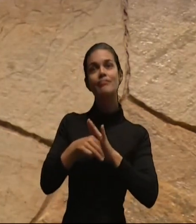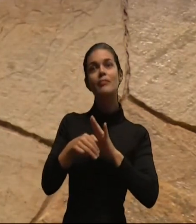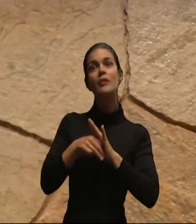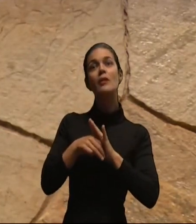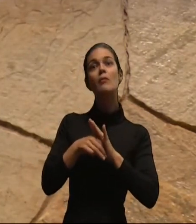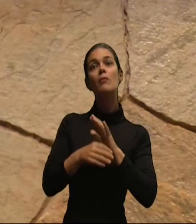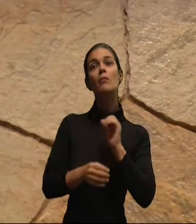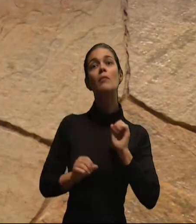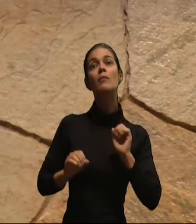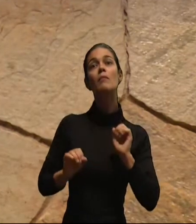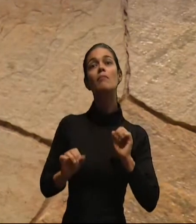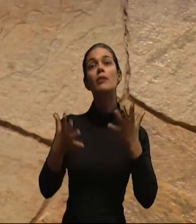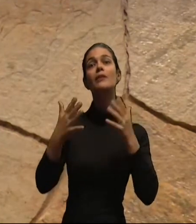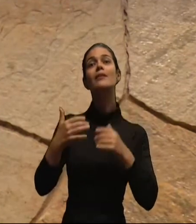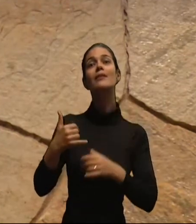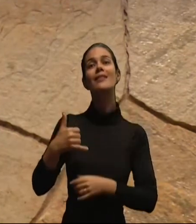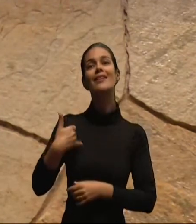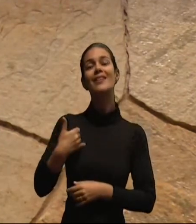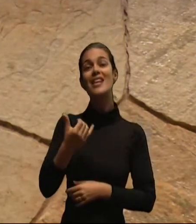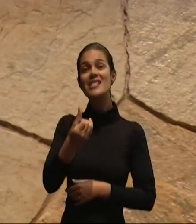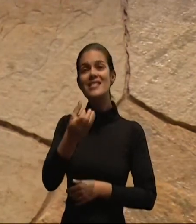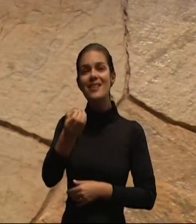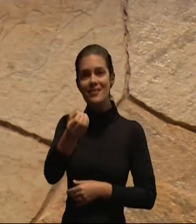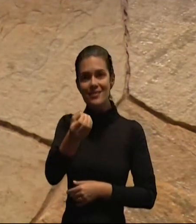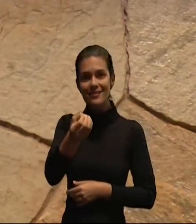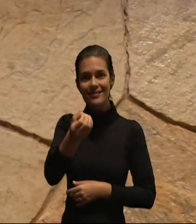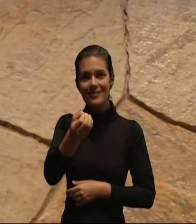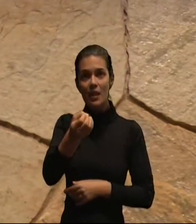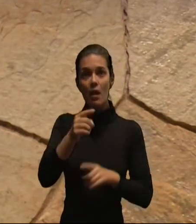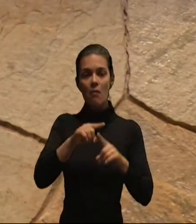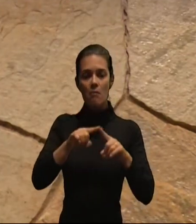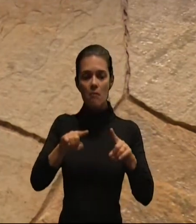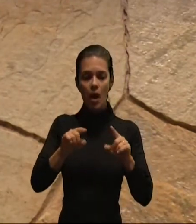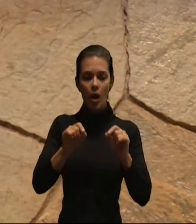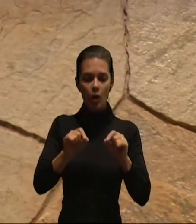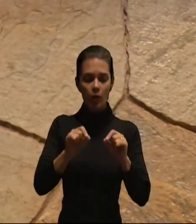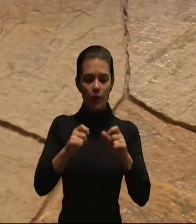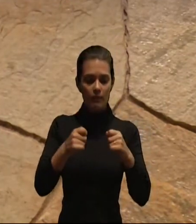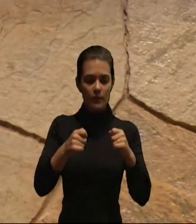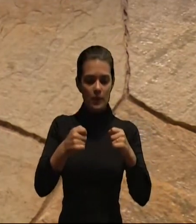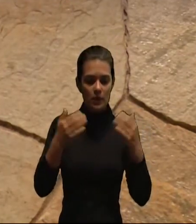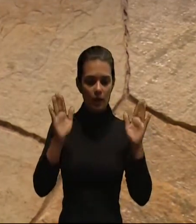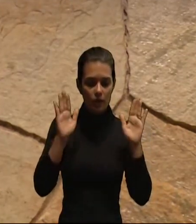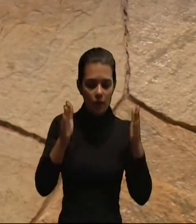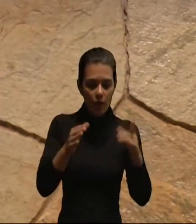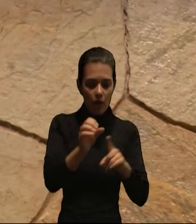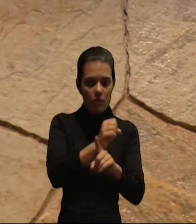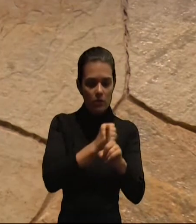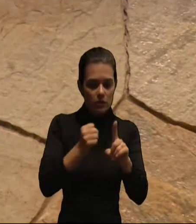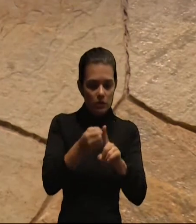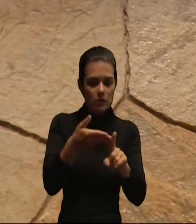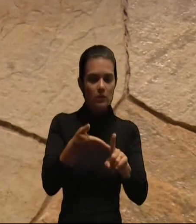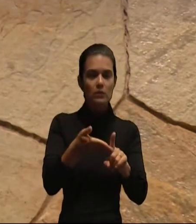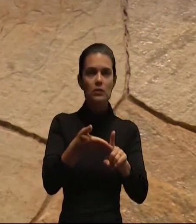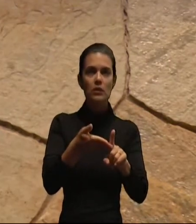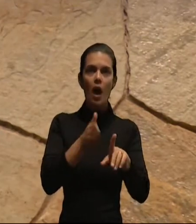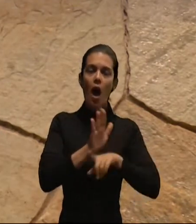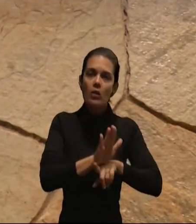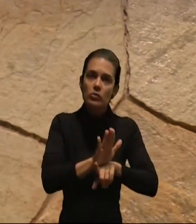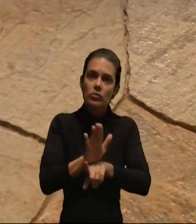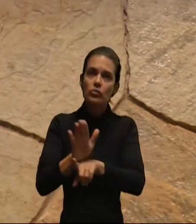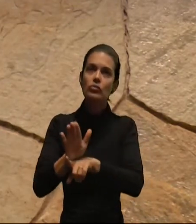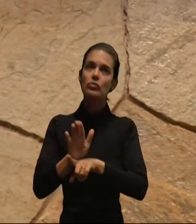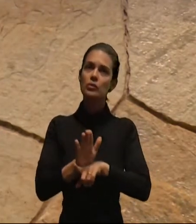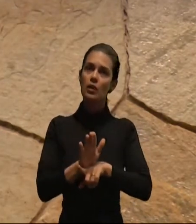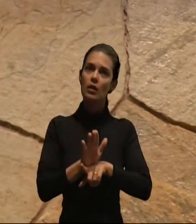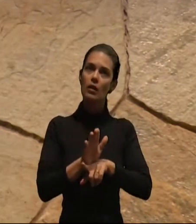também mantivesse o seu olhar para tudo aquilo que acontece, para orar, para poder falar aquilo que